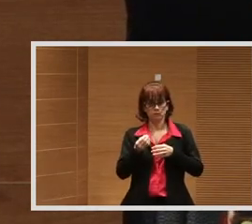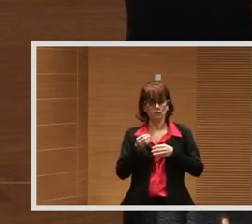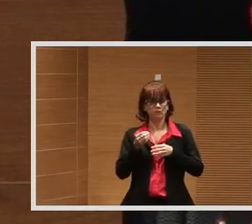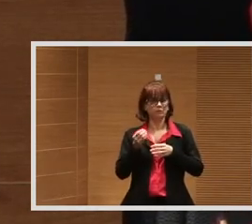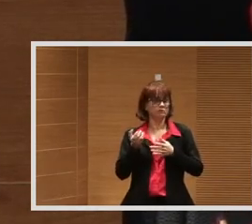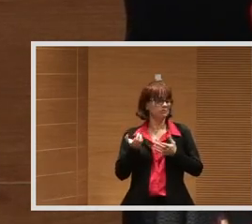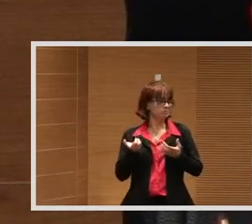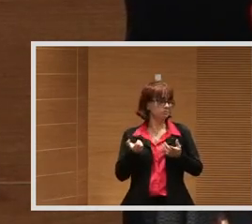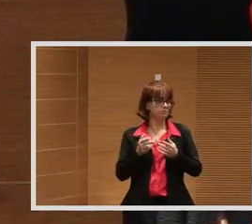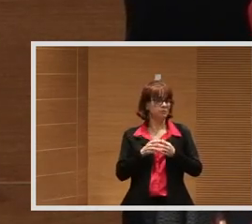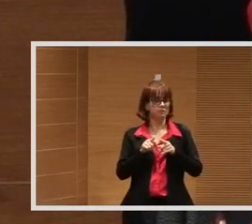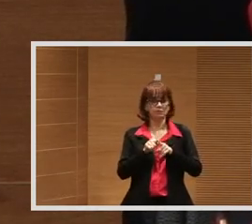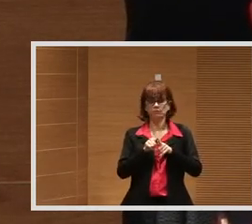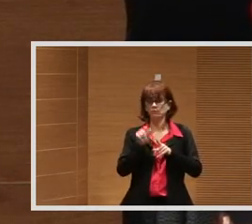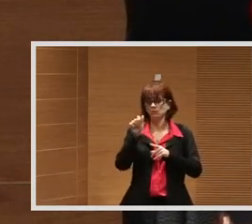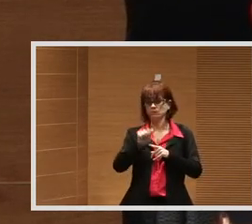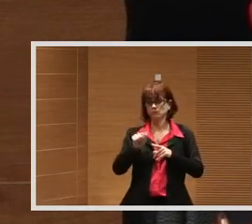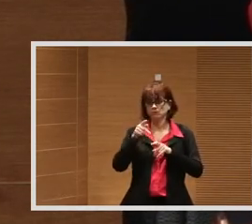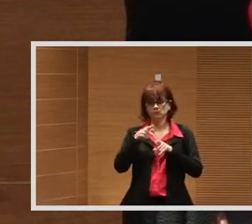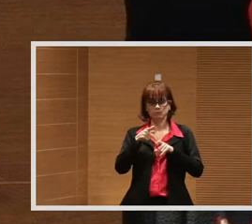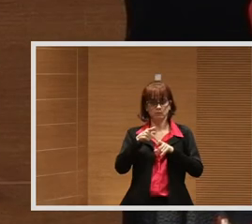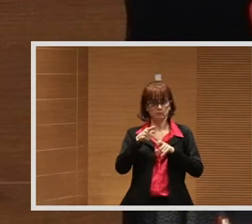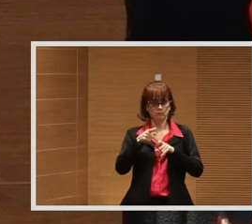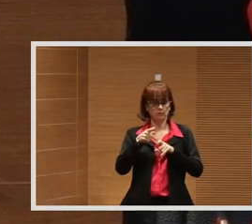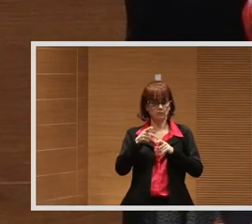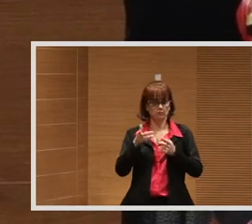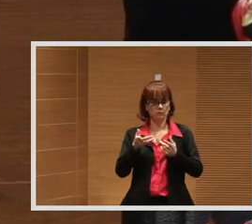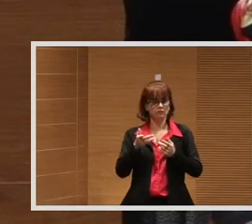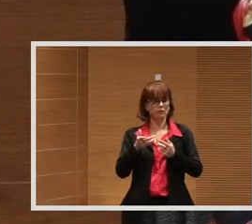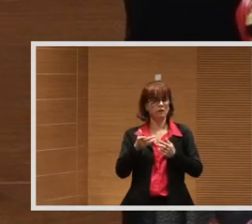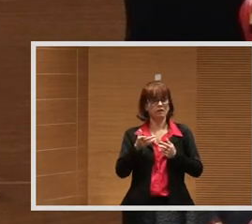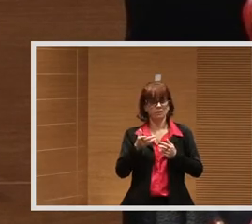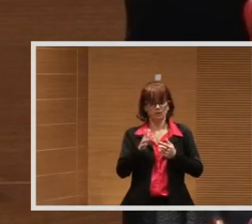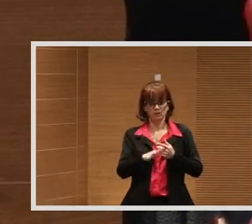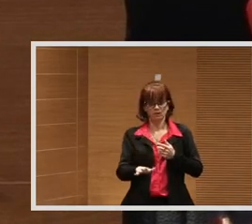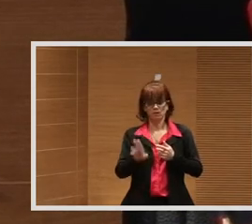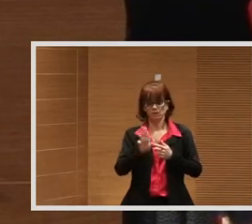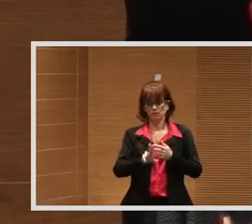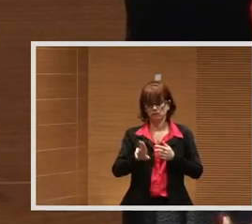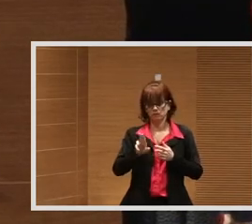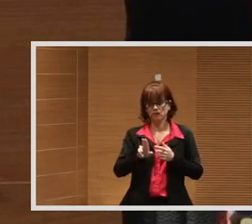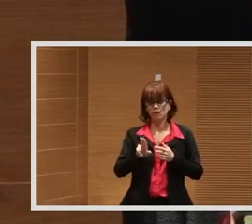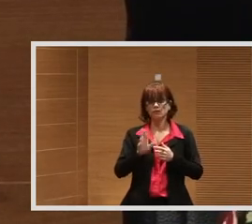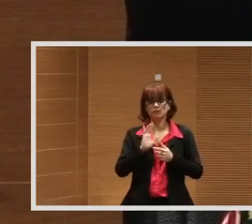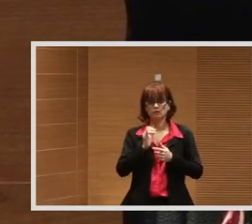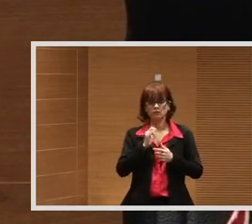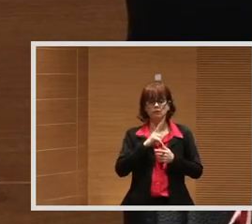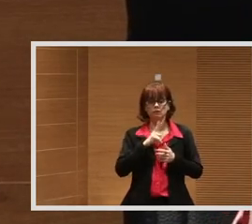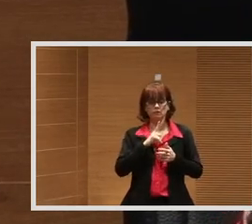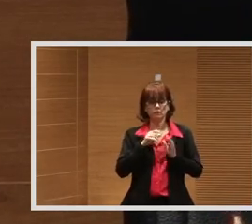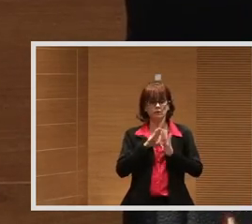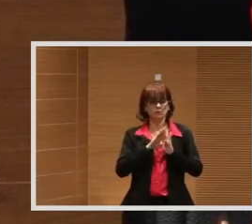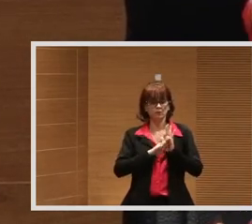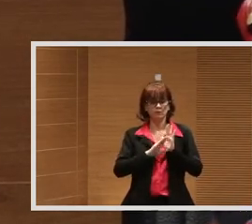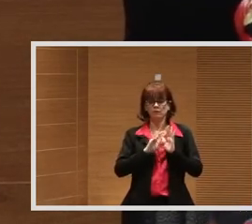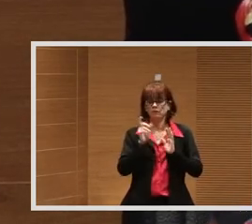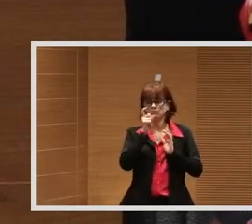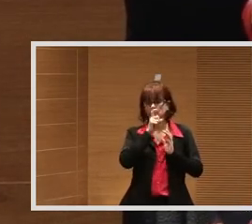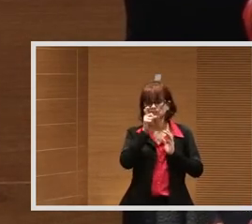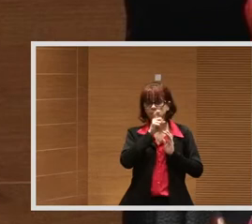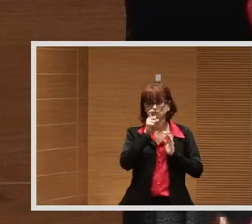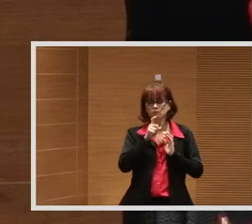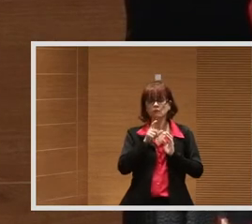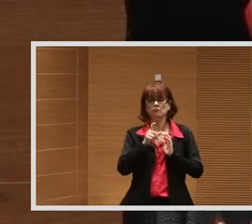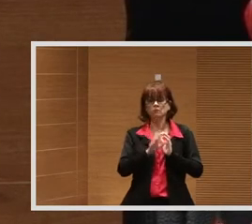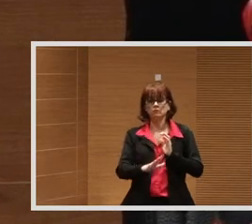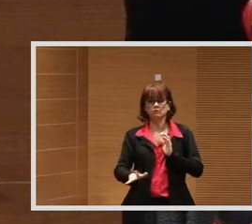e mesmo a sociedade de pediatria, quer dizer, crianças são usadas em comerciais, tem propagandas mentirosas para crianças,